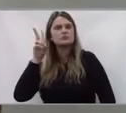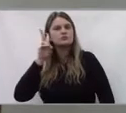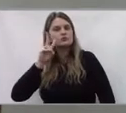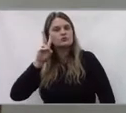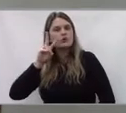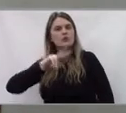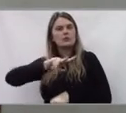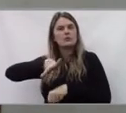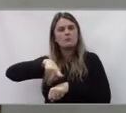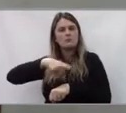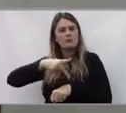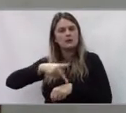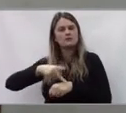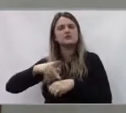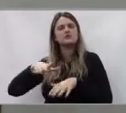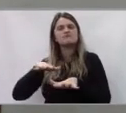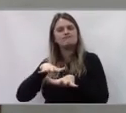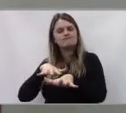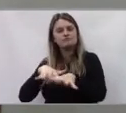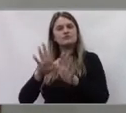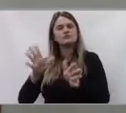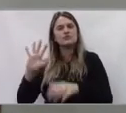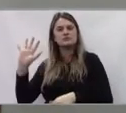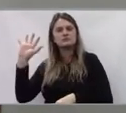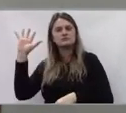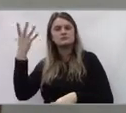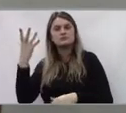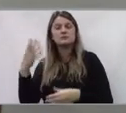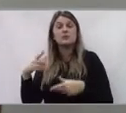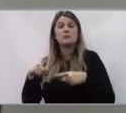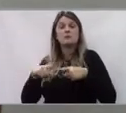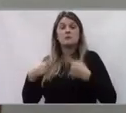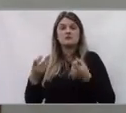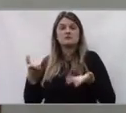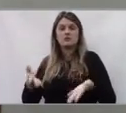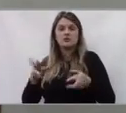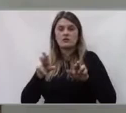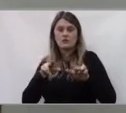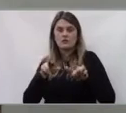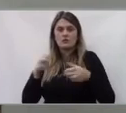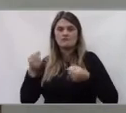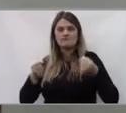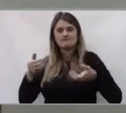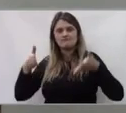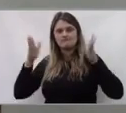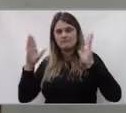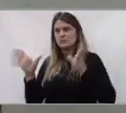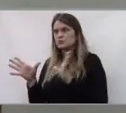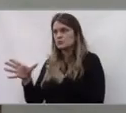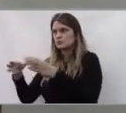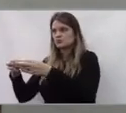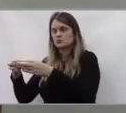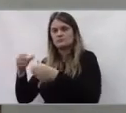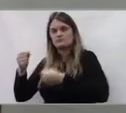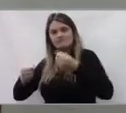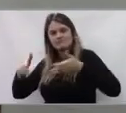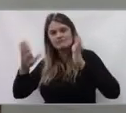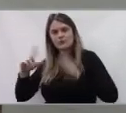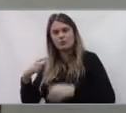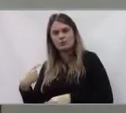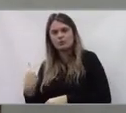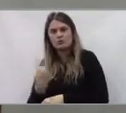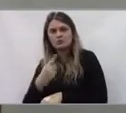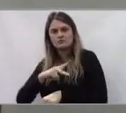nosso país. Várias mobilizações aconteceram, mas como essa, caminhoneiro, vocês, o nosso país, nós